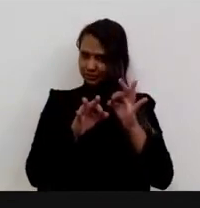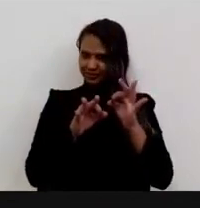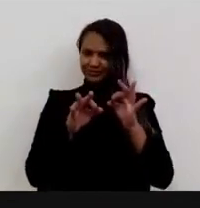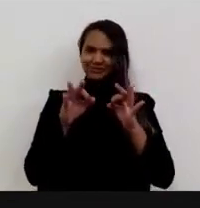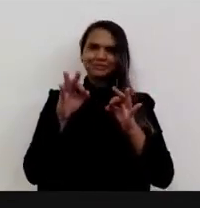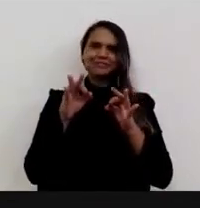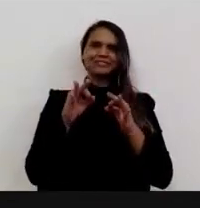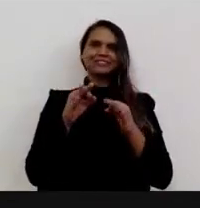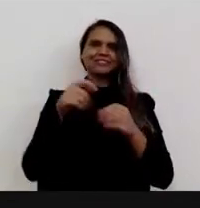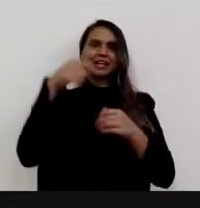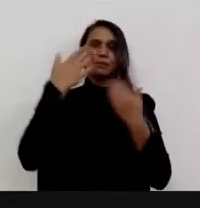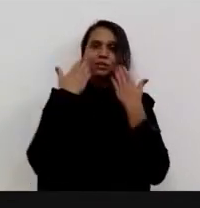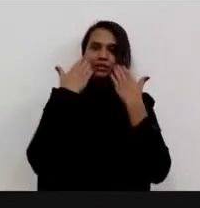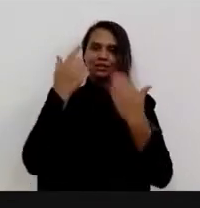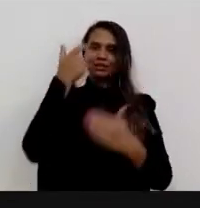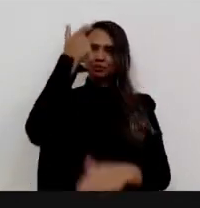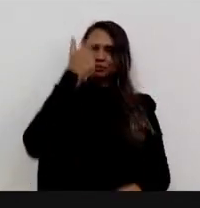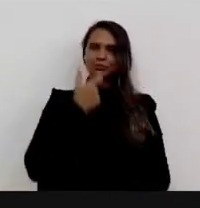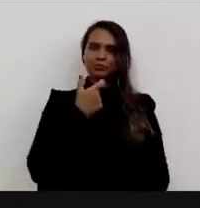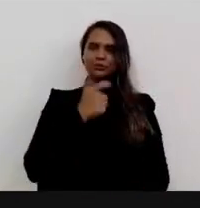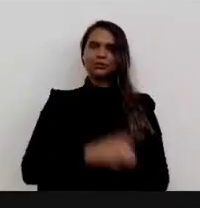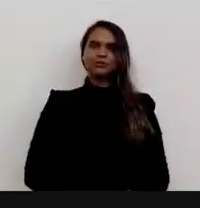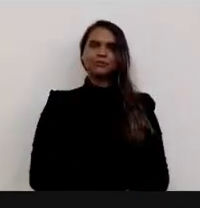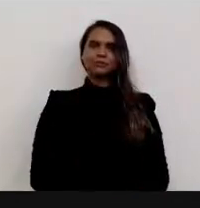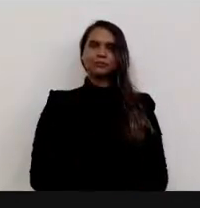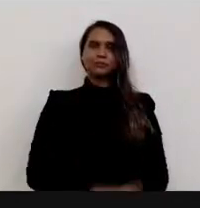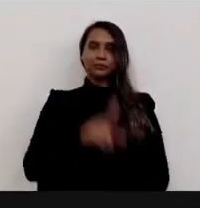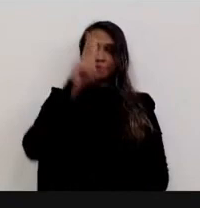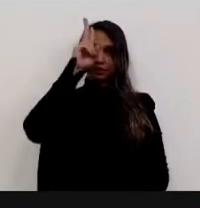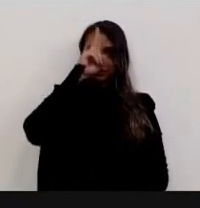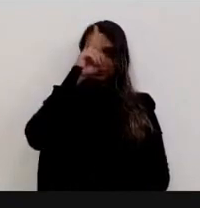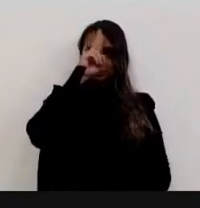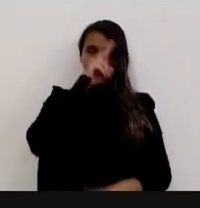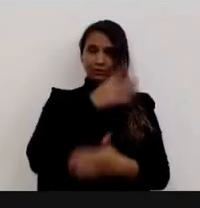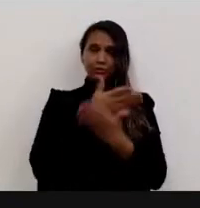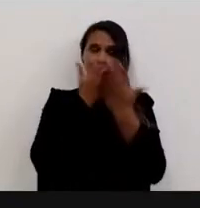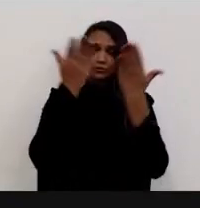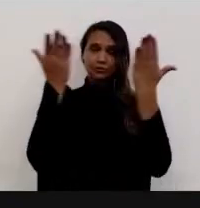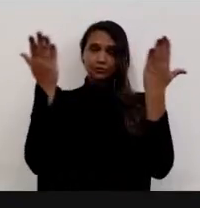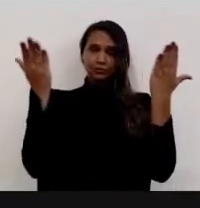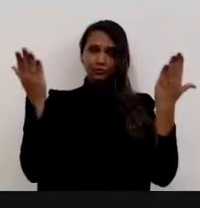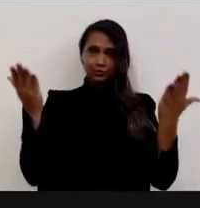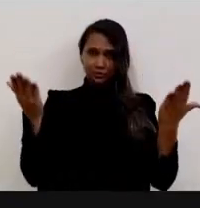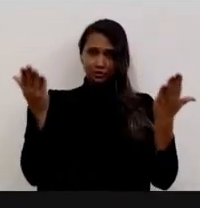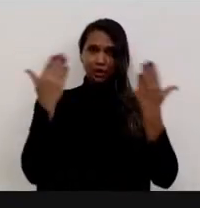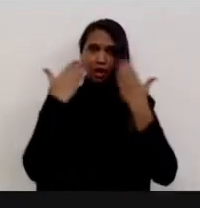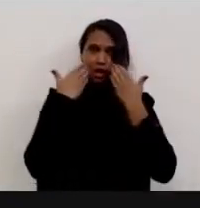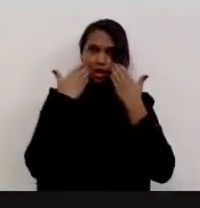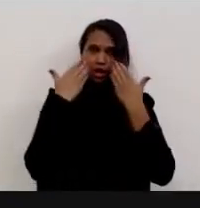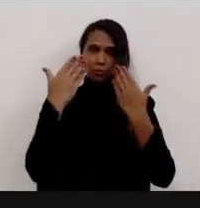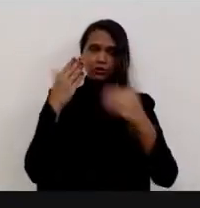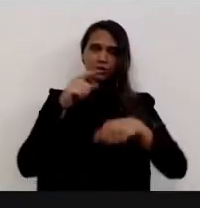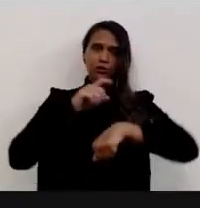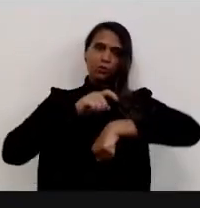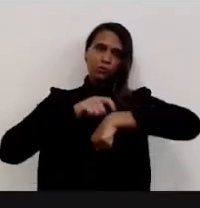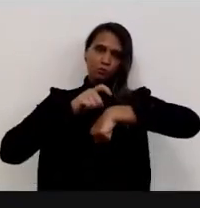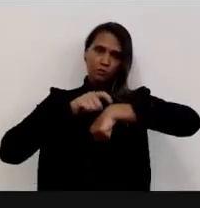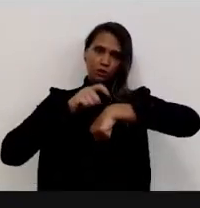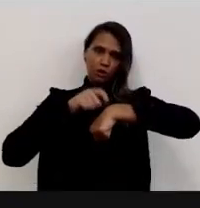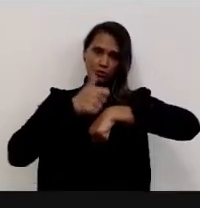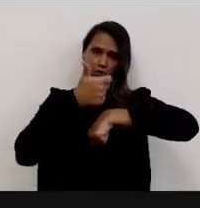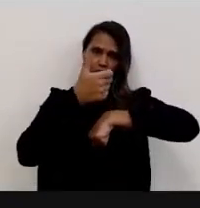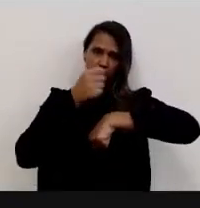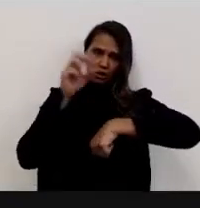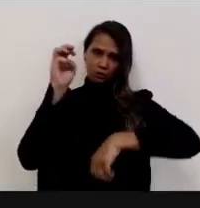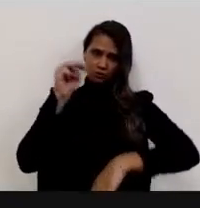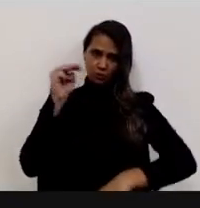mim. Eu lembro aos apresentadores que cada apresentação deve durar no máximo 10 minutos, para que nós tenhamos, ao final,